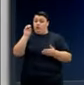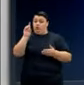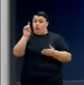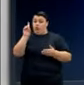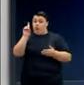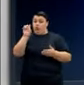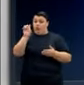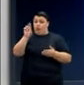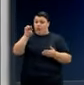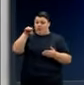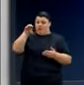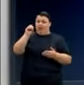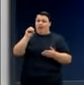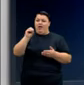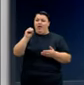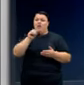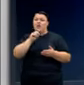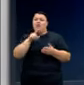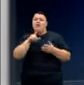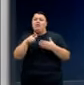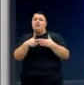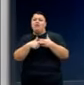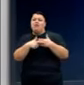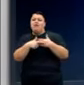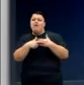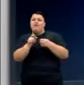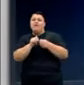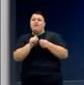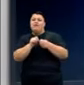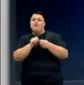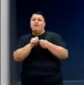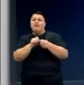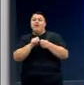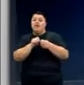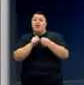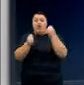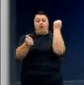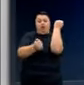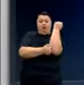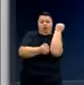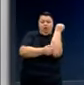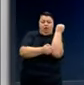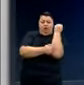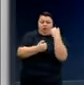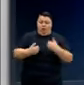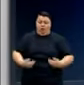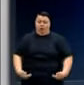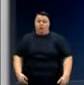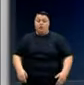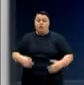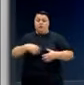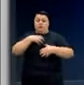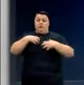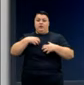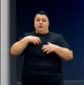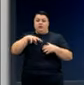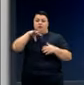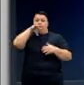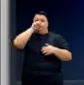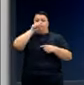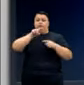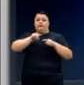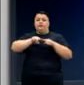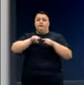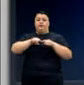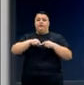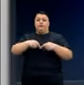alaranjadinho, bem clarinho, vai originar derme, ossos e músculos, sistema respiratório, reprodutor. Isso são as